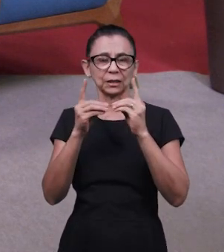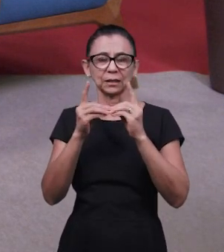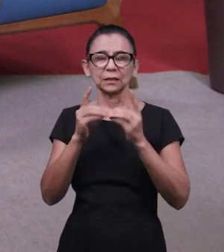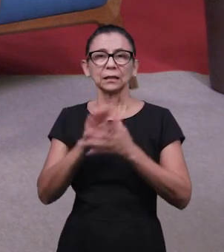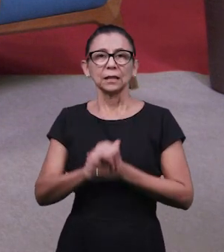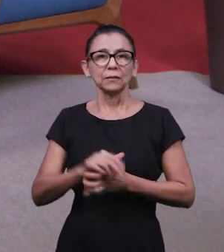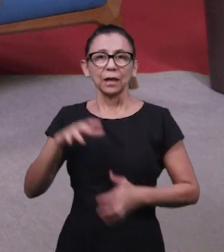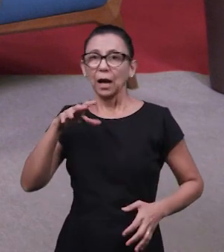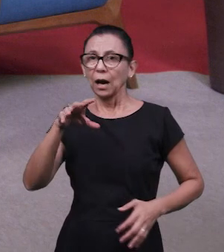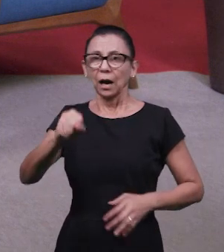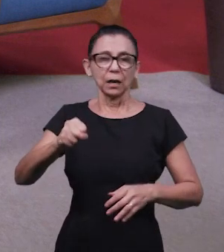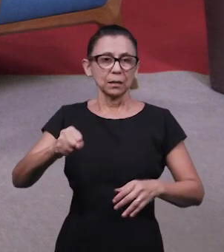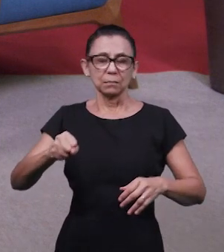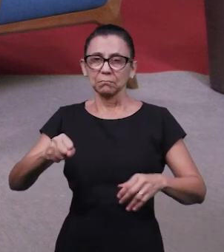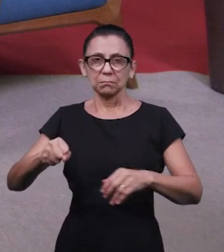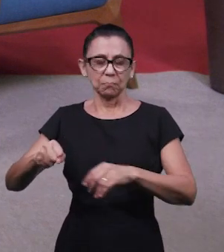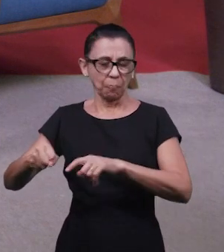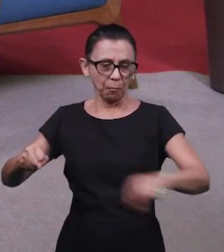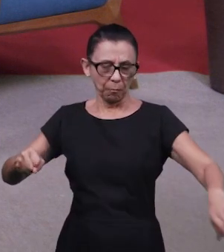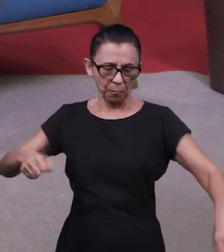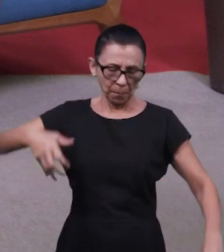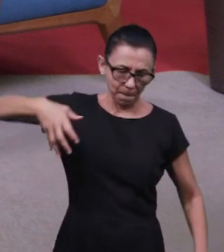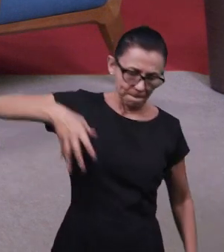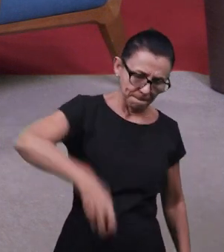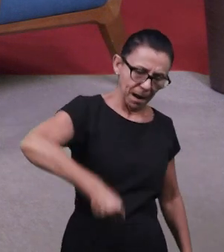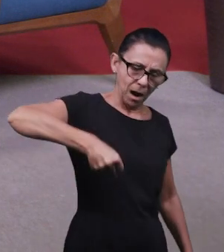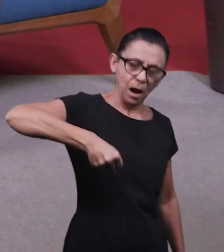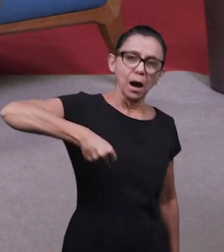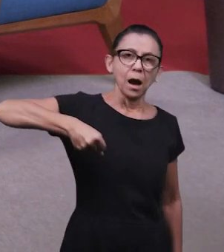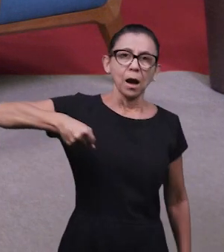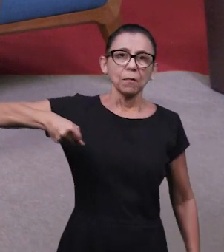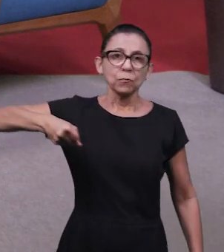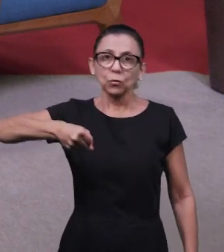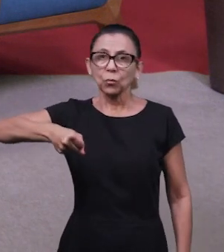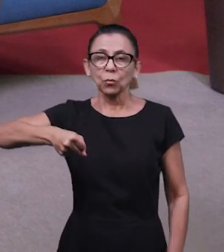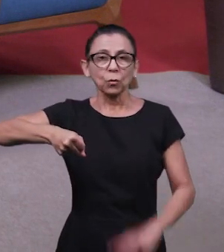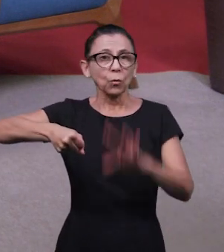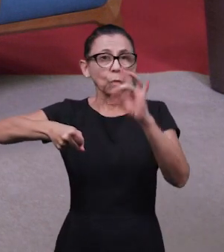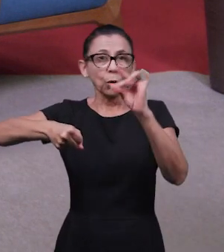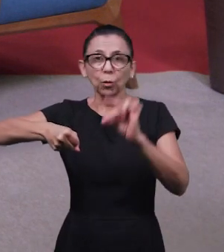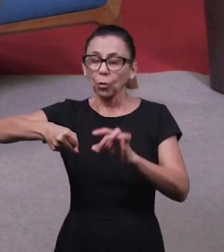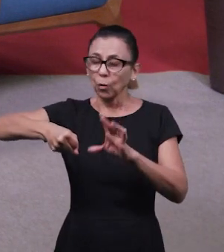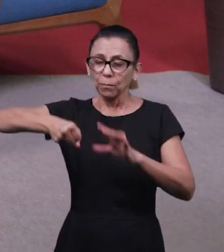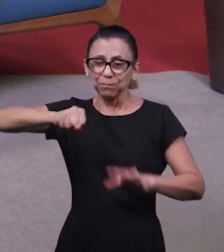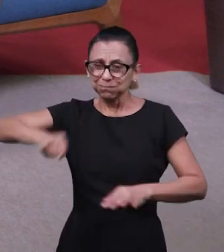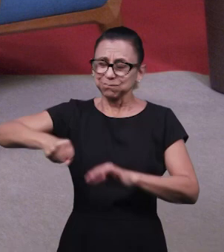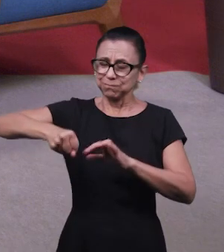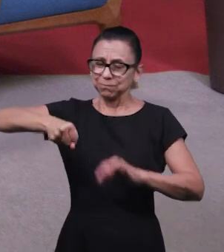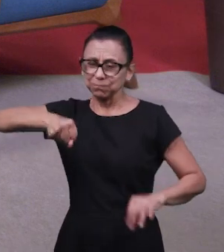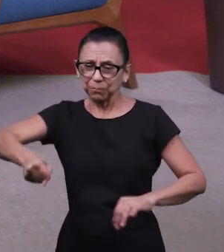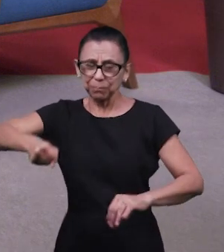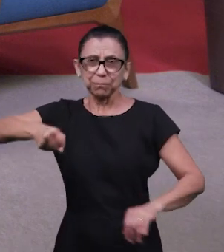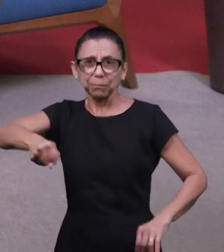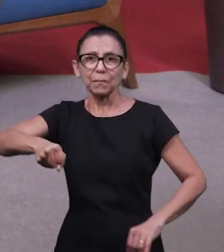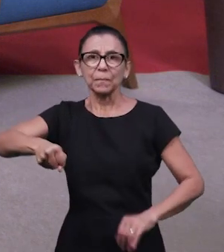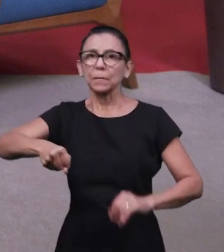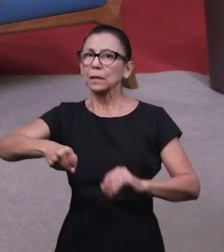espada. A espada passou a ser a extensão do corpo. Que coisa, hein? Vamos usar uma expressão